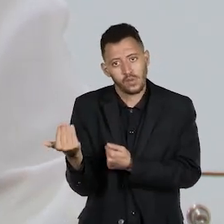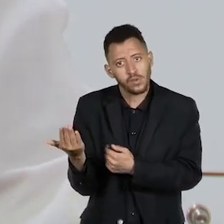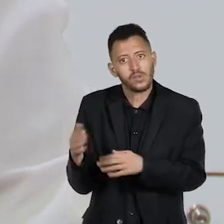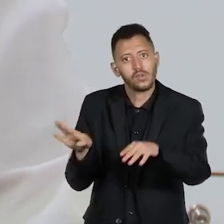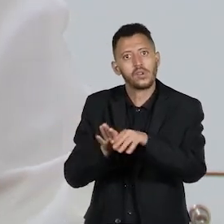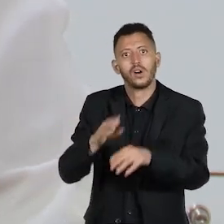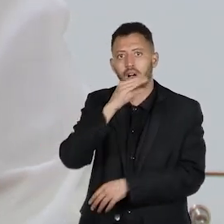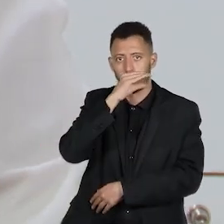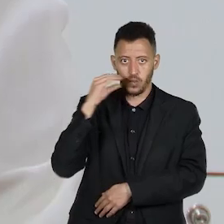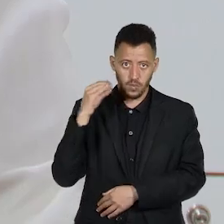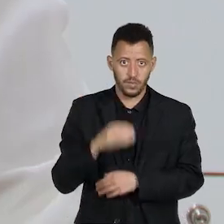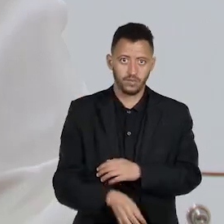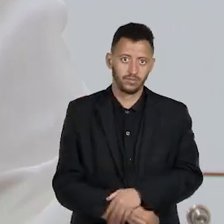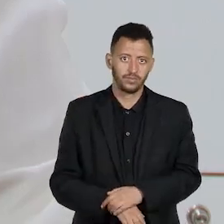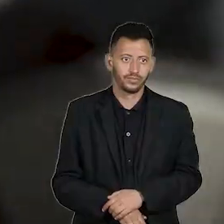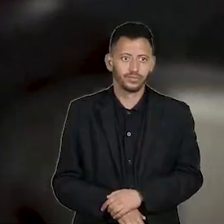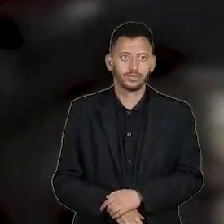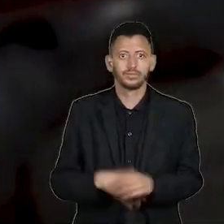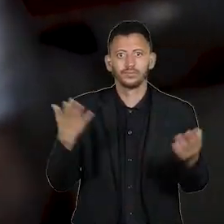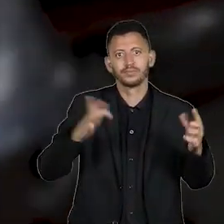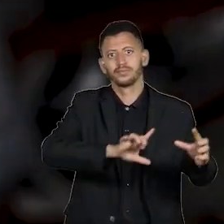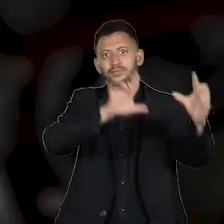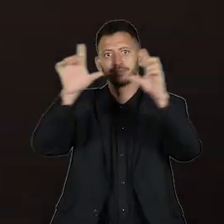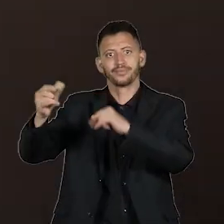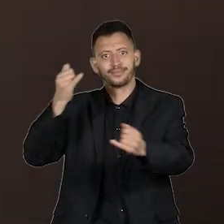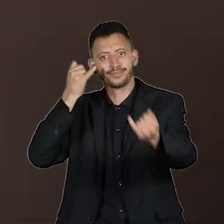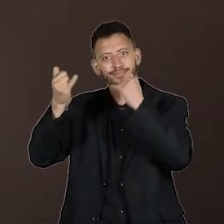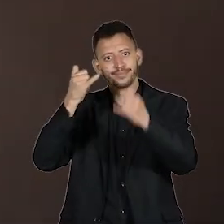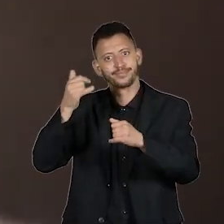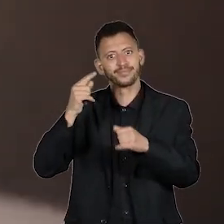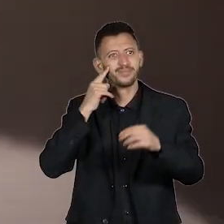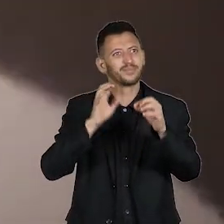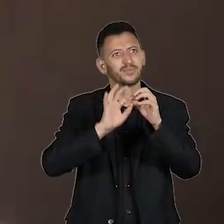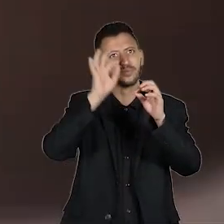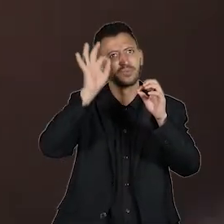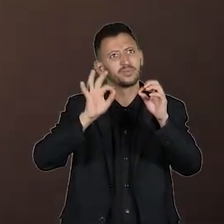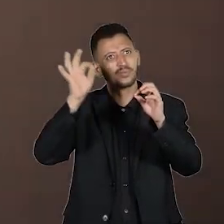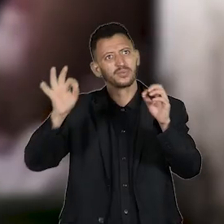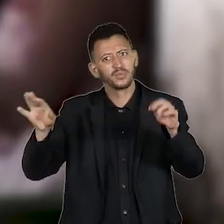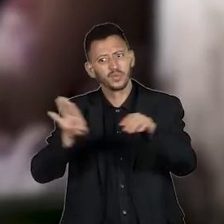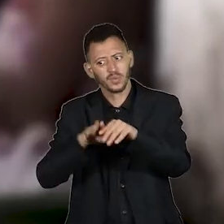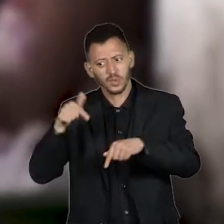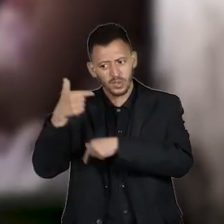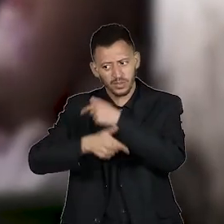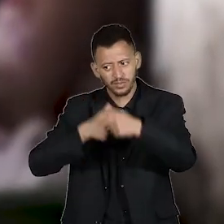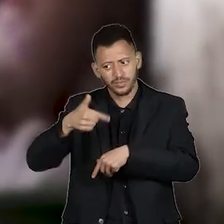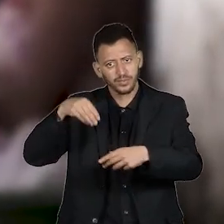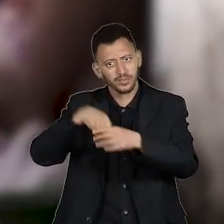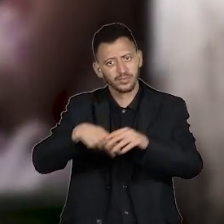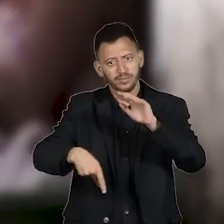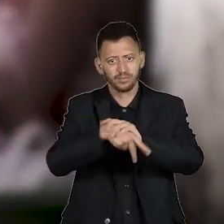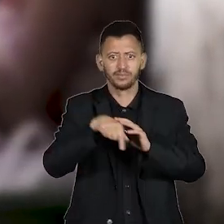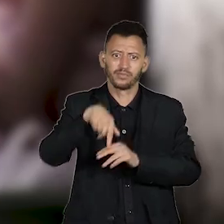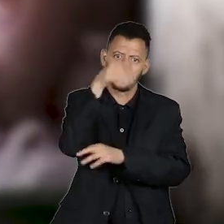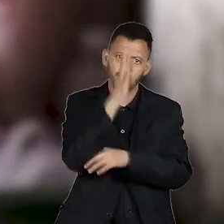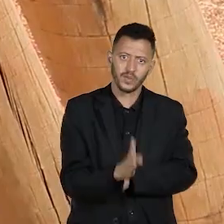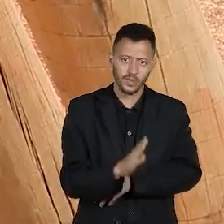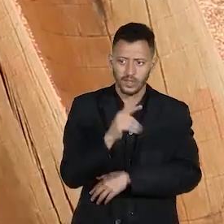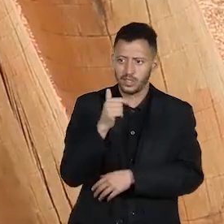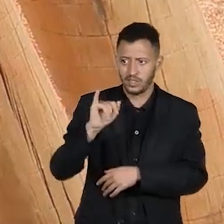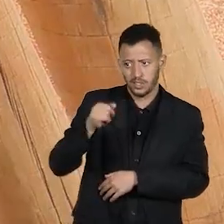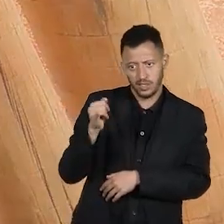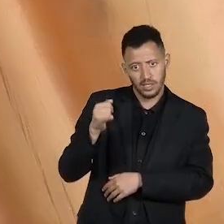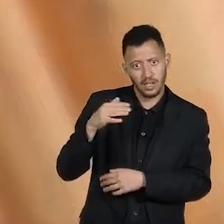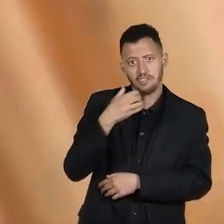como adolescentes e adultos. Segundo o painel de informações e estatísticas de inspeção do trabalho no Brasil,